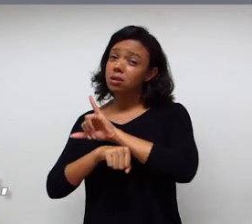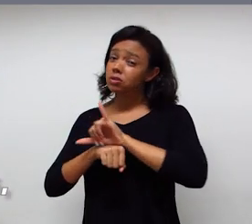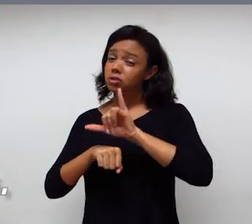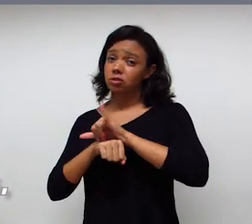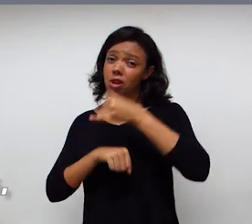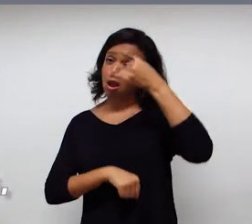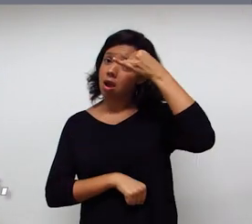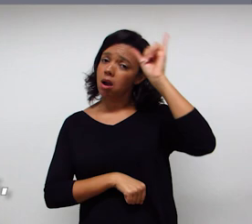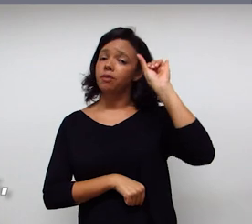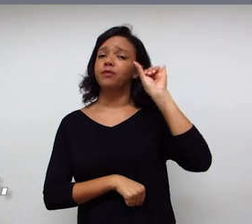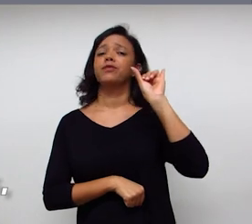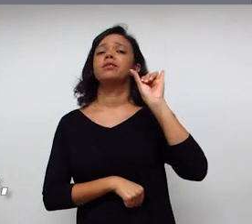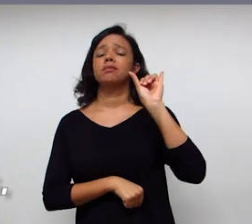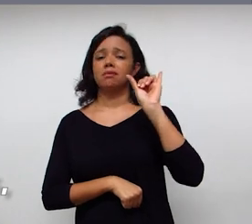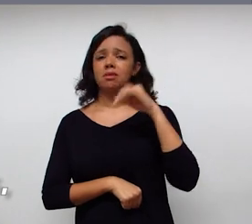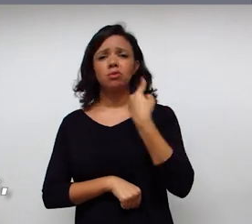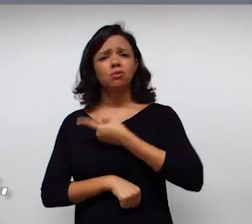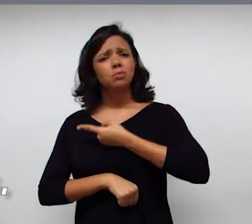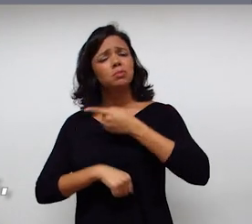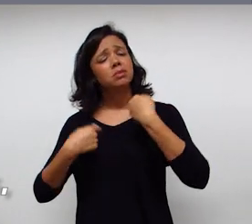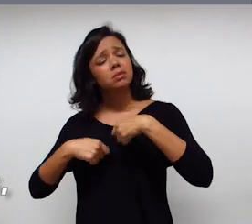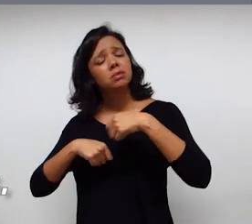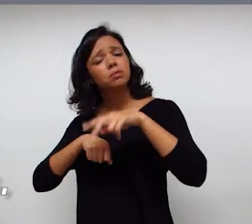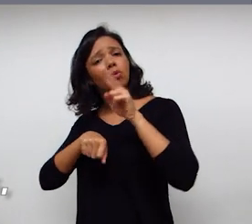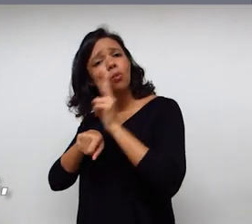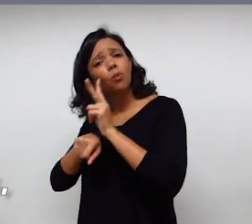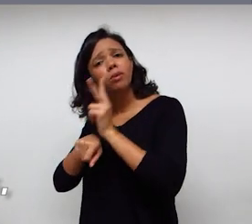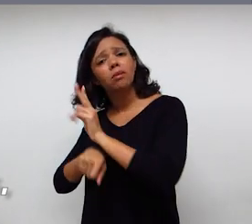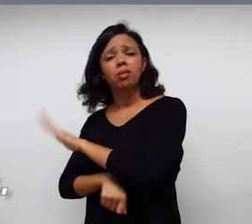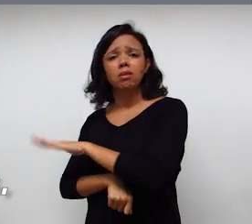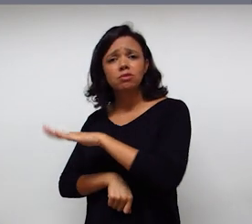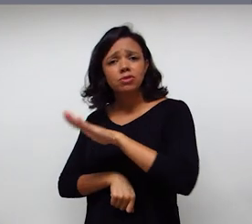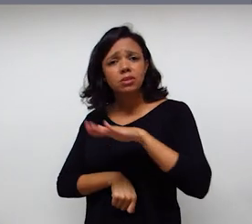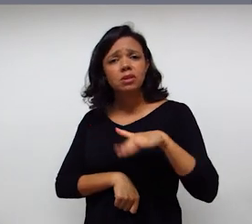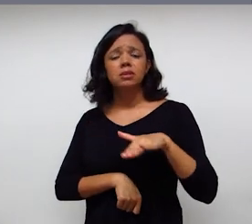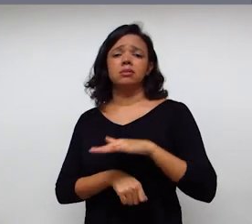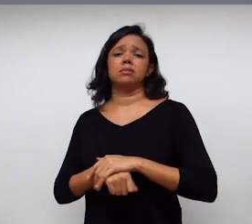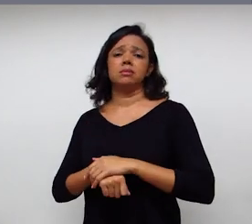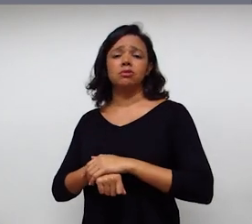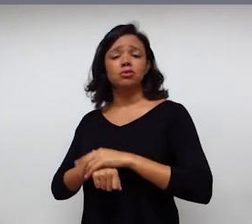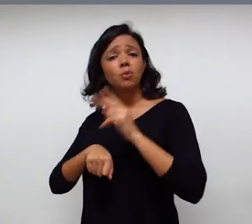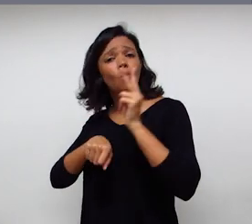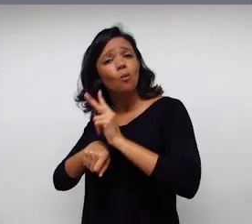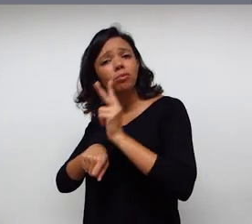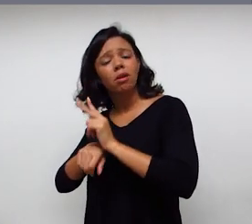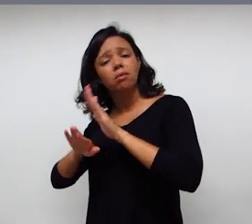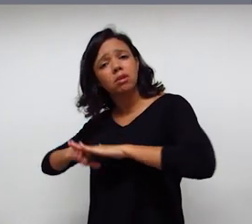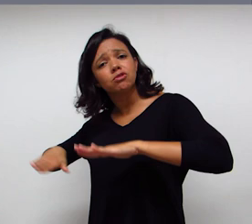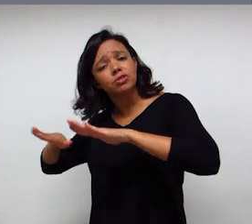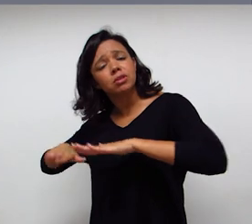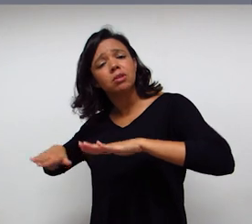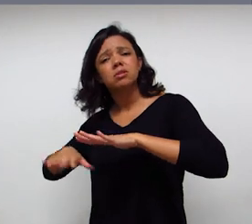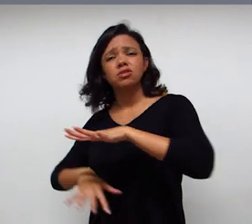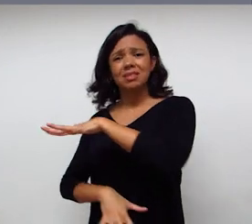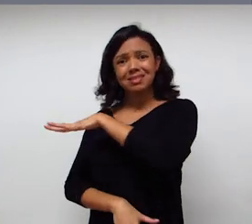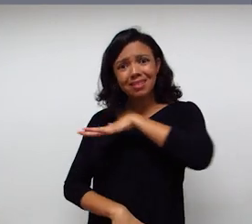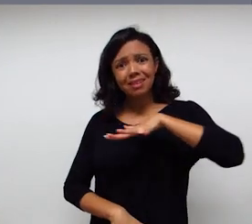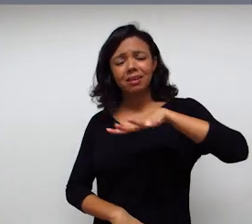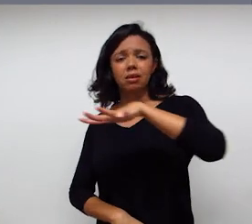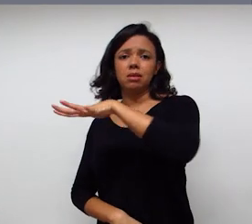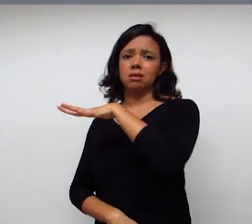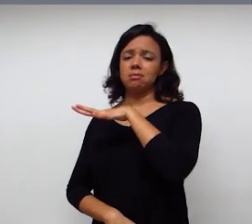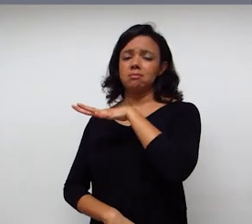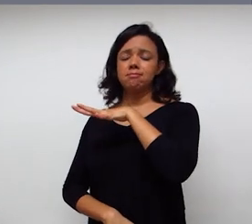é uma estratégia de prevenção. Precisamos cuidar das crianças, precisamos preservar as crianças desse